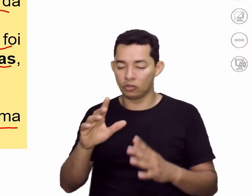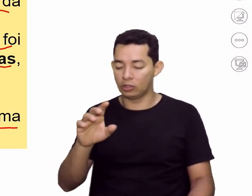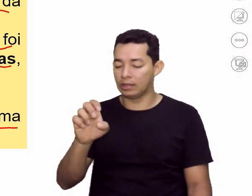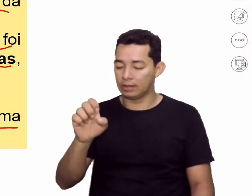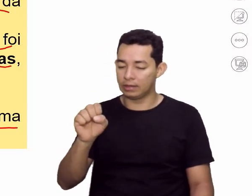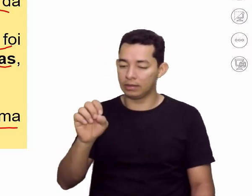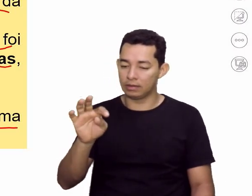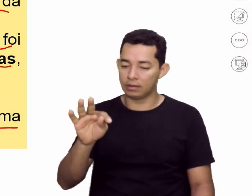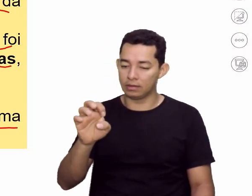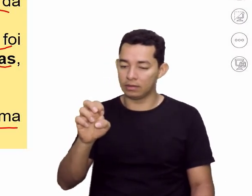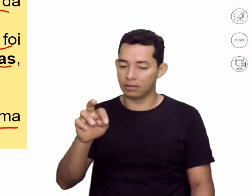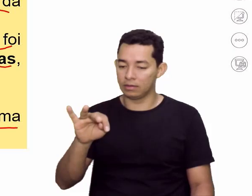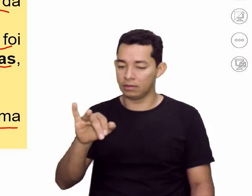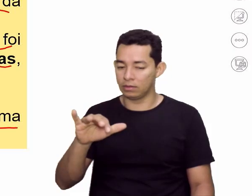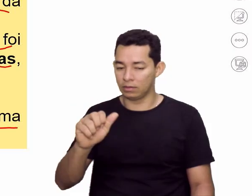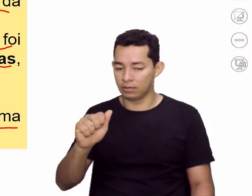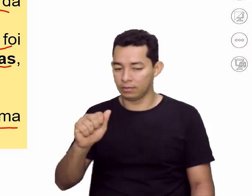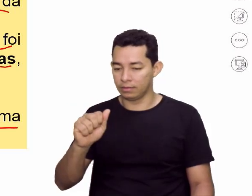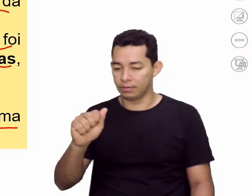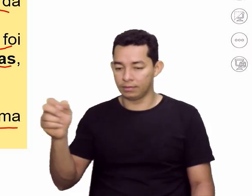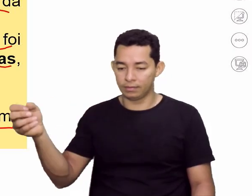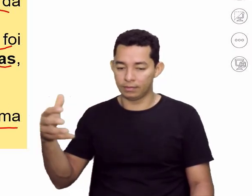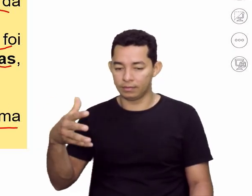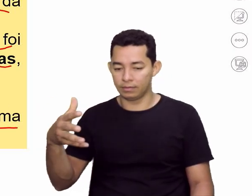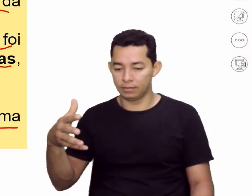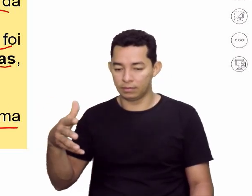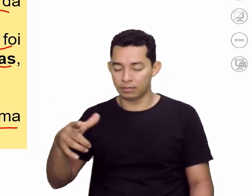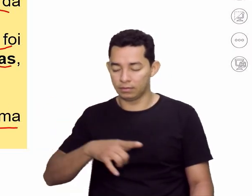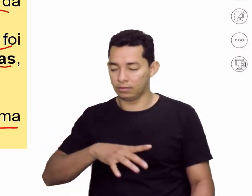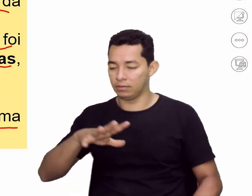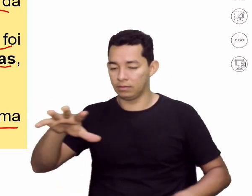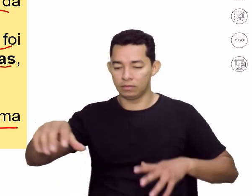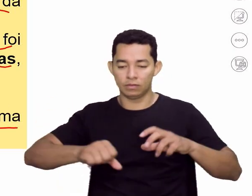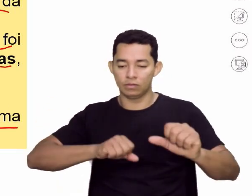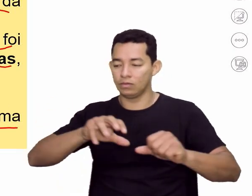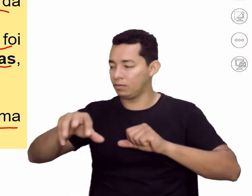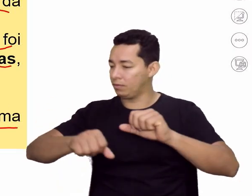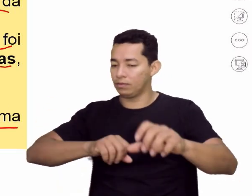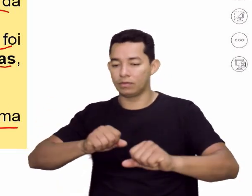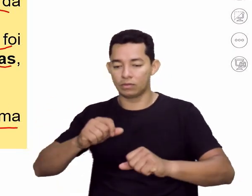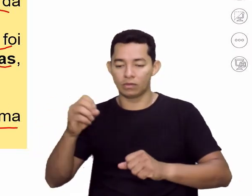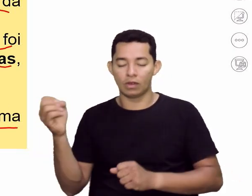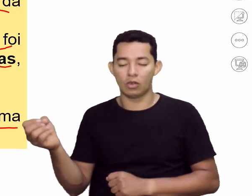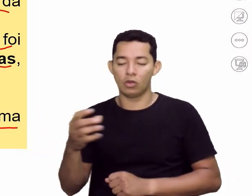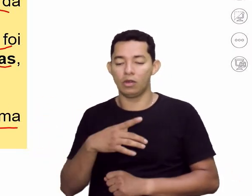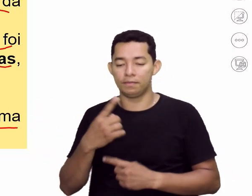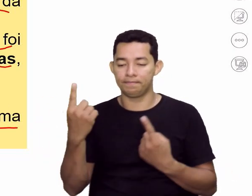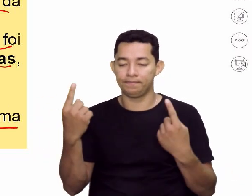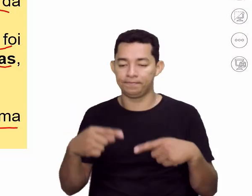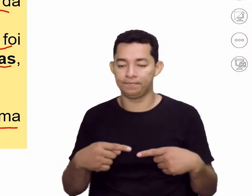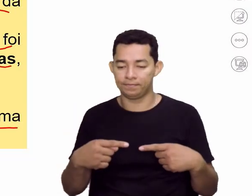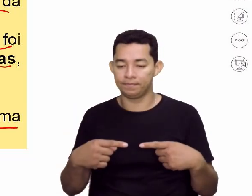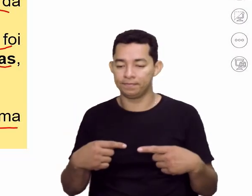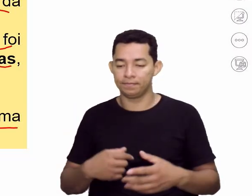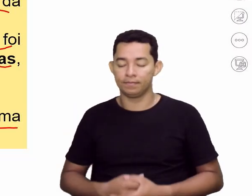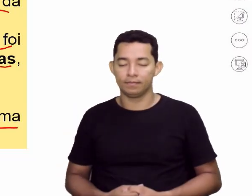contemporânea que abrangesse os novos desafios. Tá? Então, como eu já estava explicando para vocês,